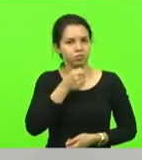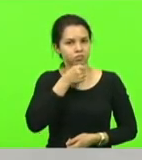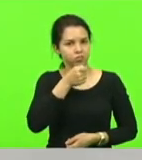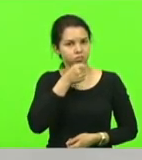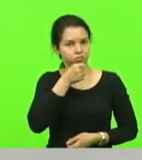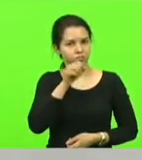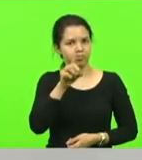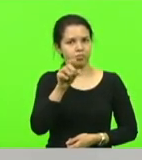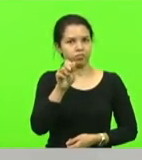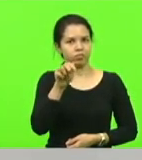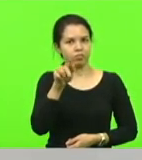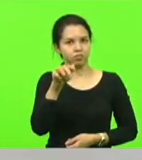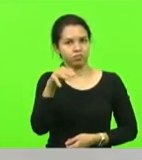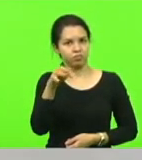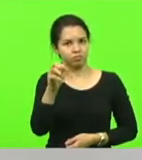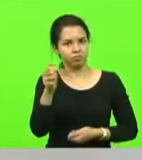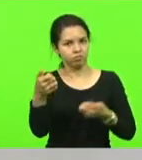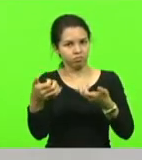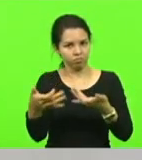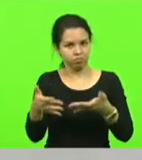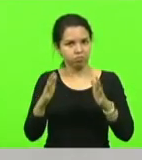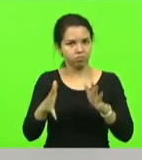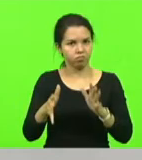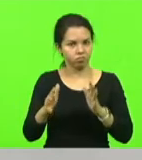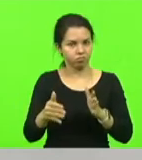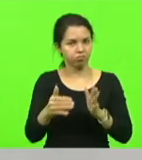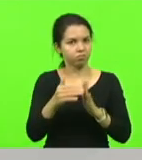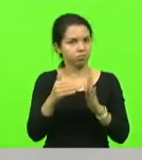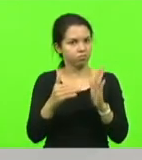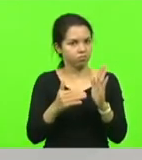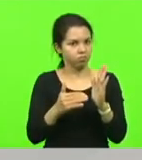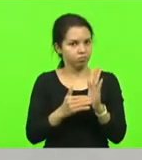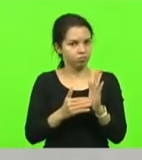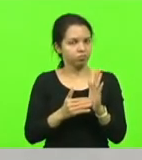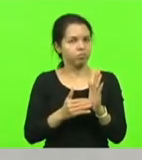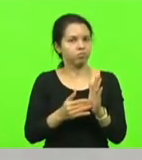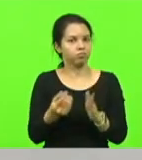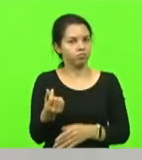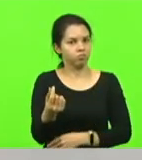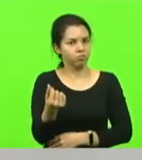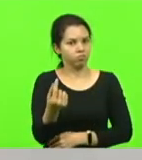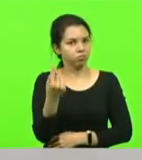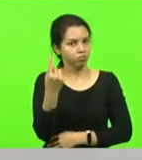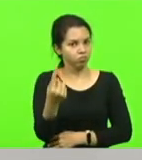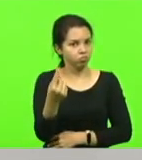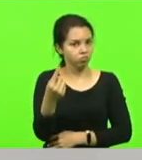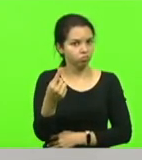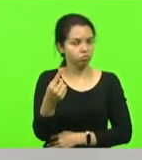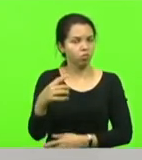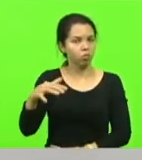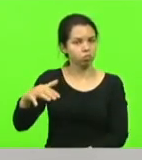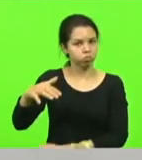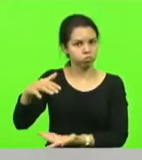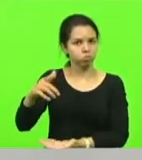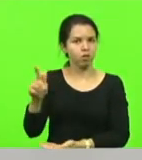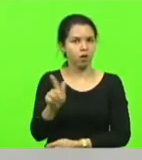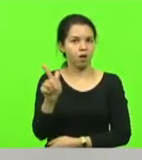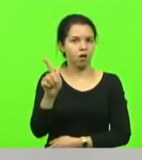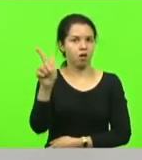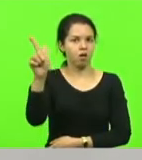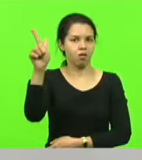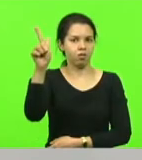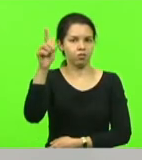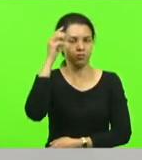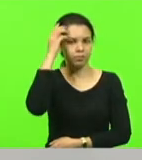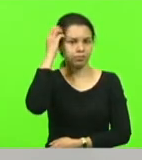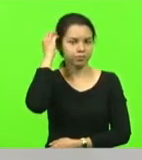levantou, isso é menos do preço de um botijão de gás, deputado Cobalcini. Que o